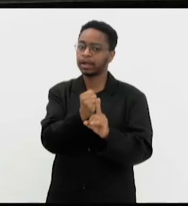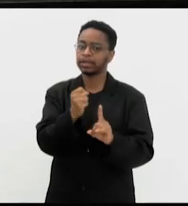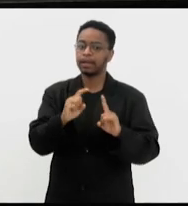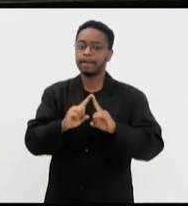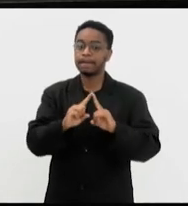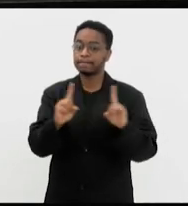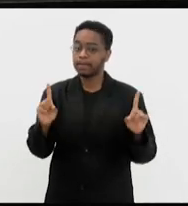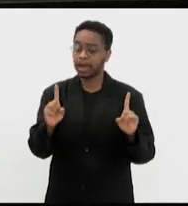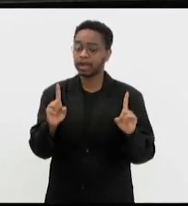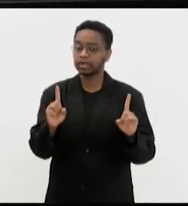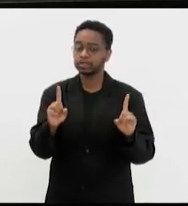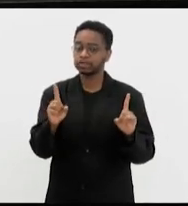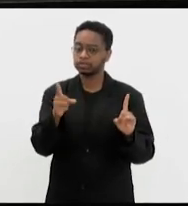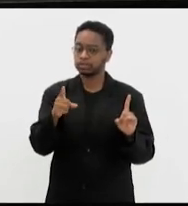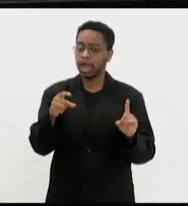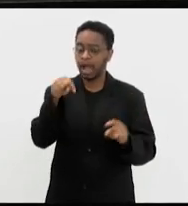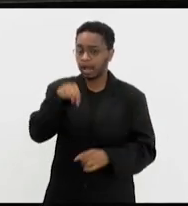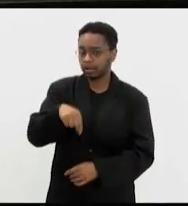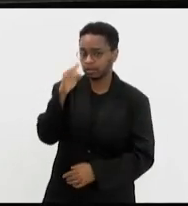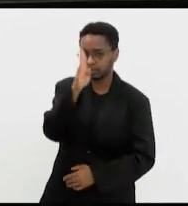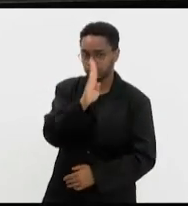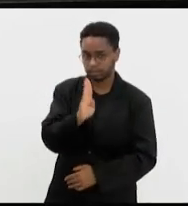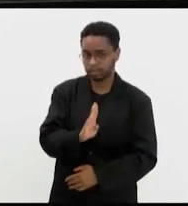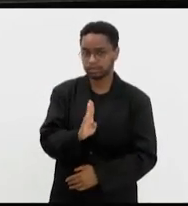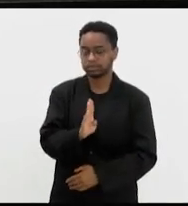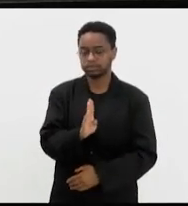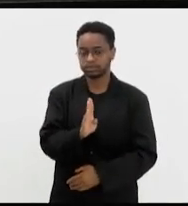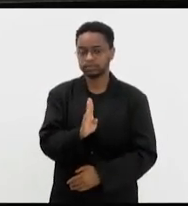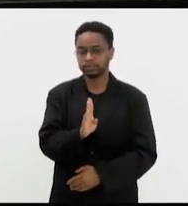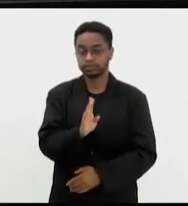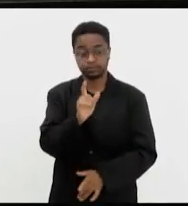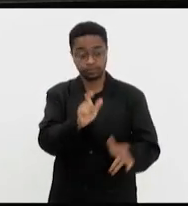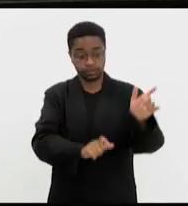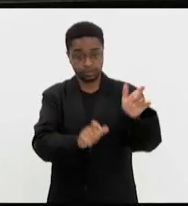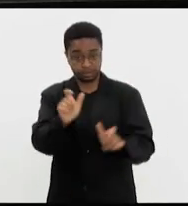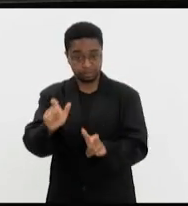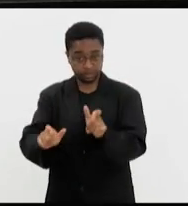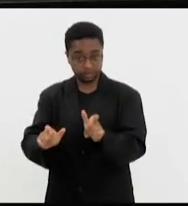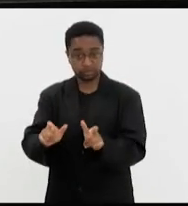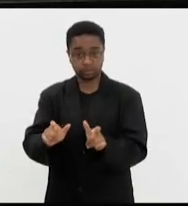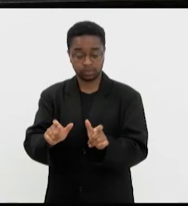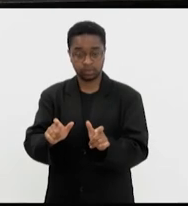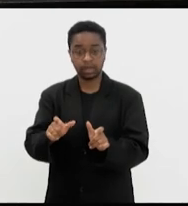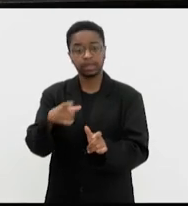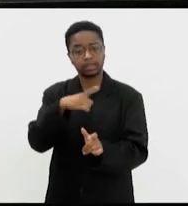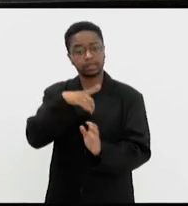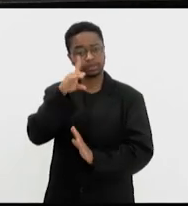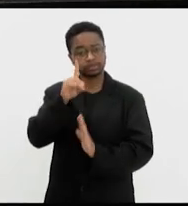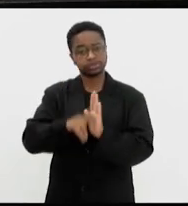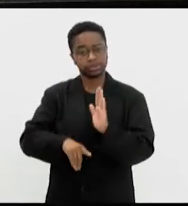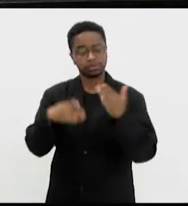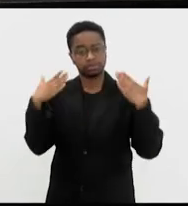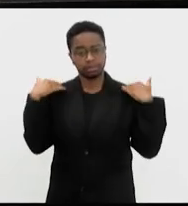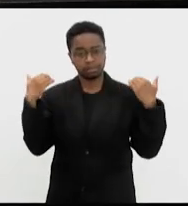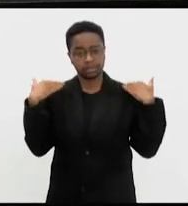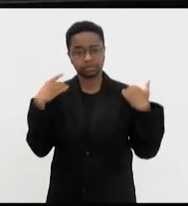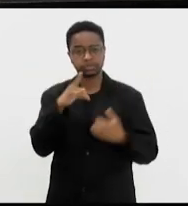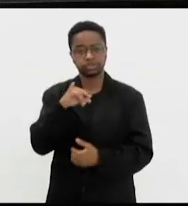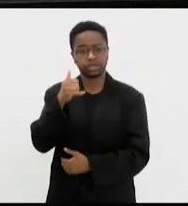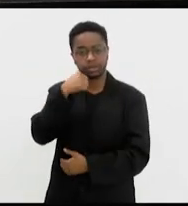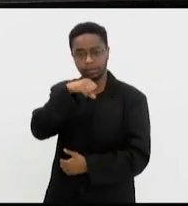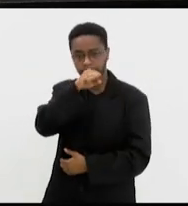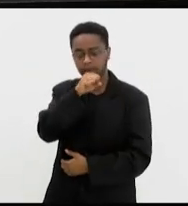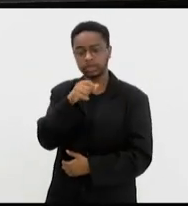incrível que pareça no Brasil esses facínoras tem direito à saidinha no dia das